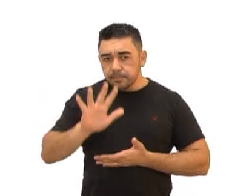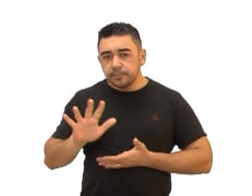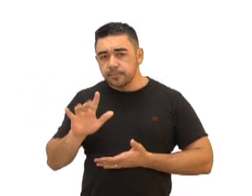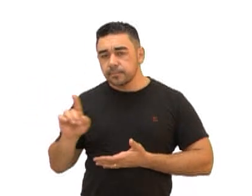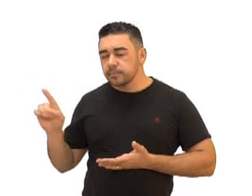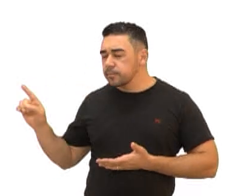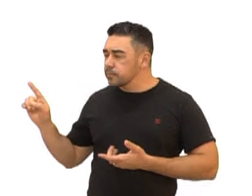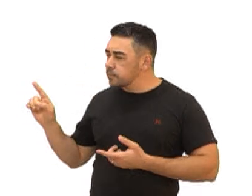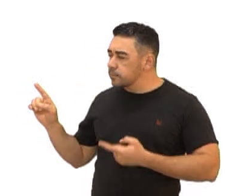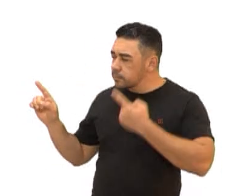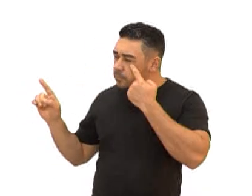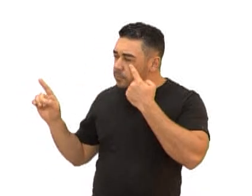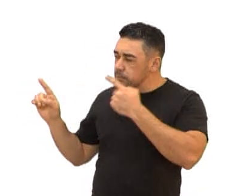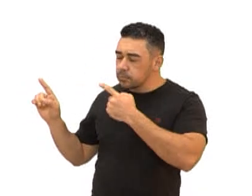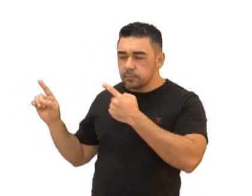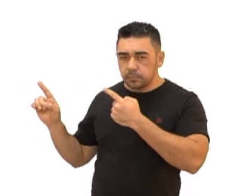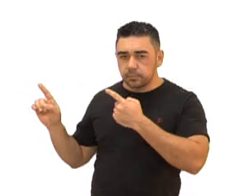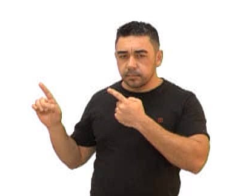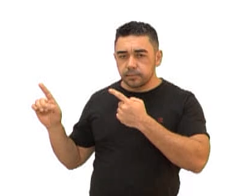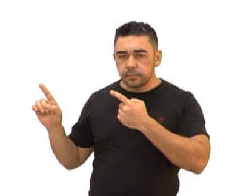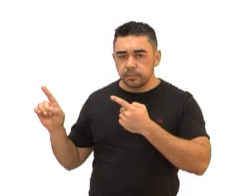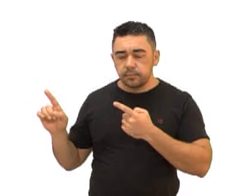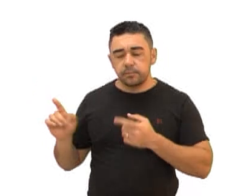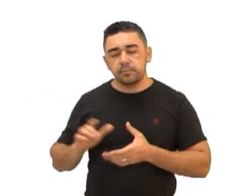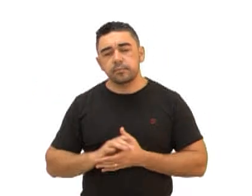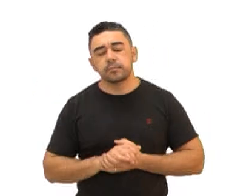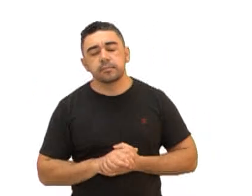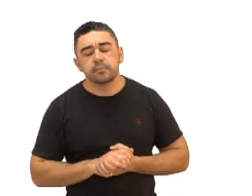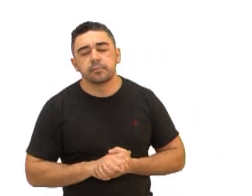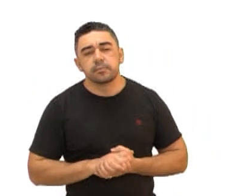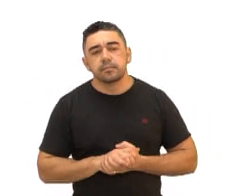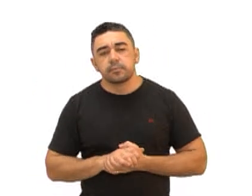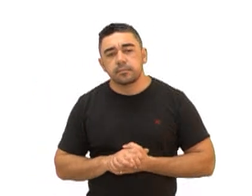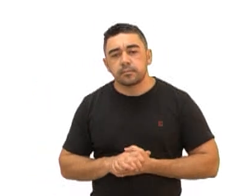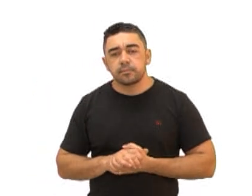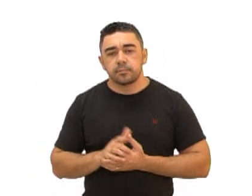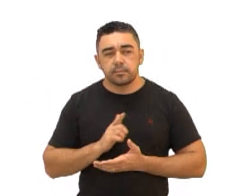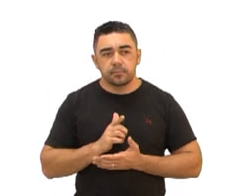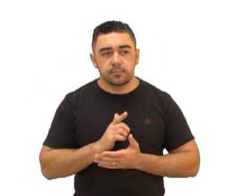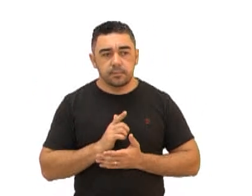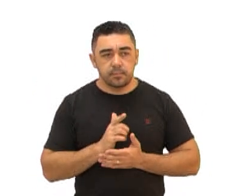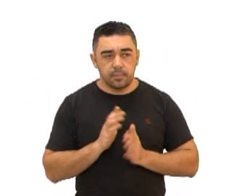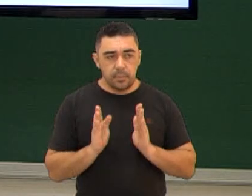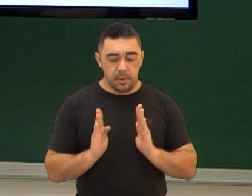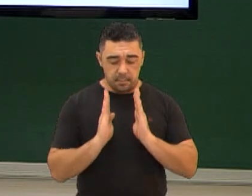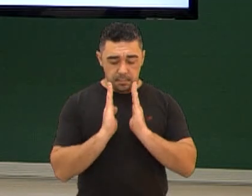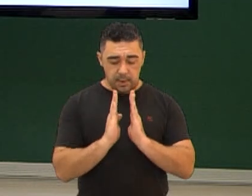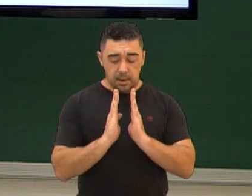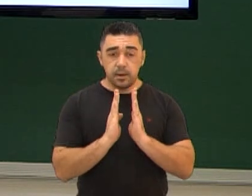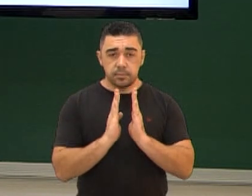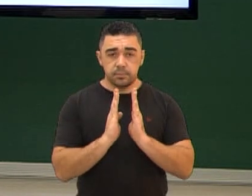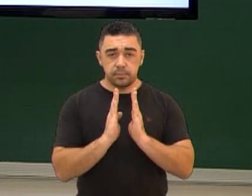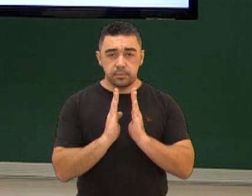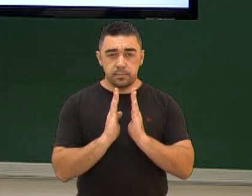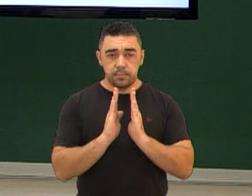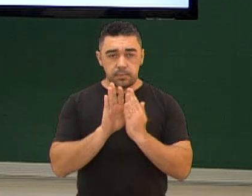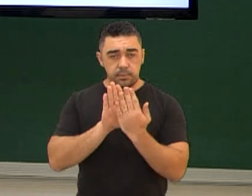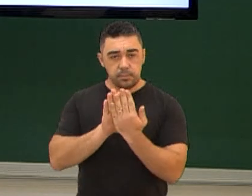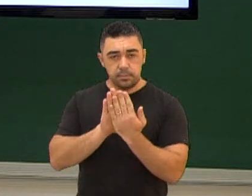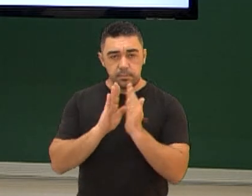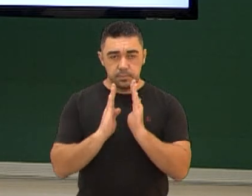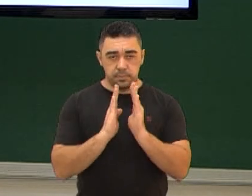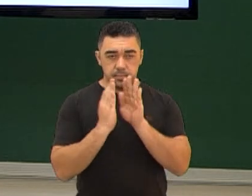basicamente, tá? Basicamente, já vai ver aqui a forma simplificada, são duas placas paralelas. Mas se você pega duas